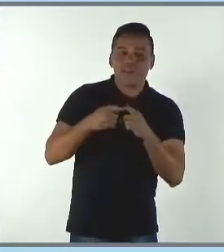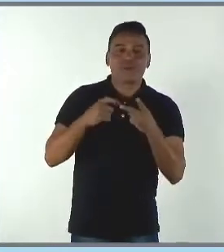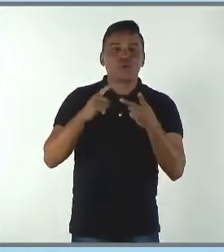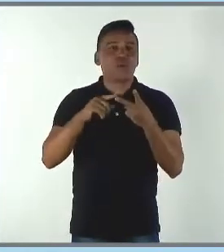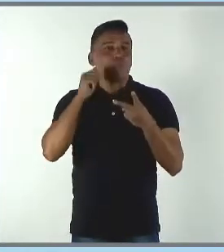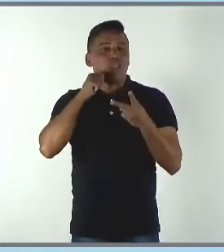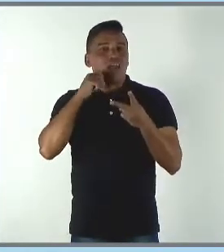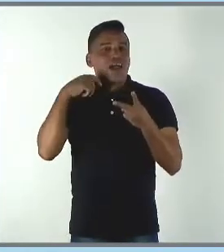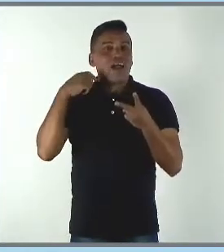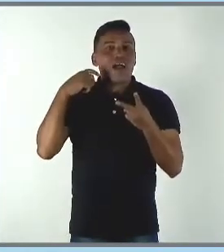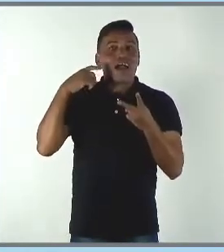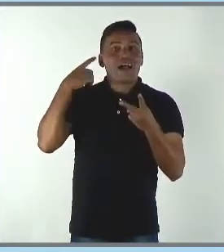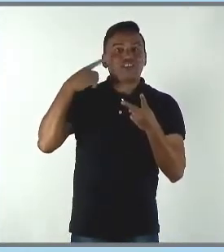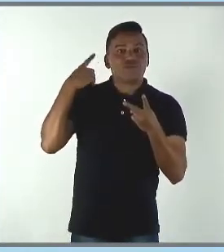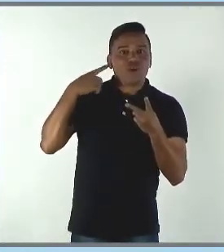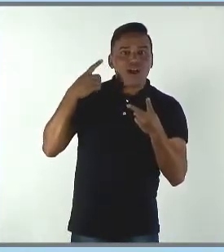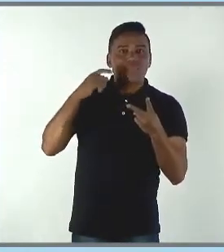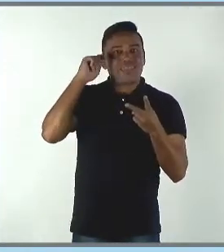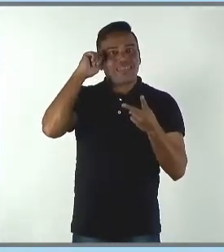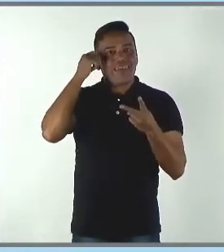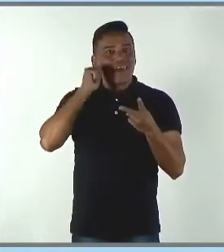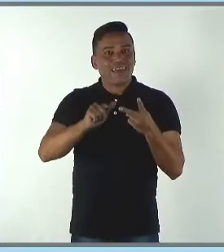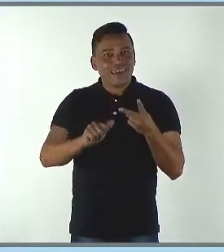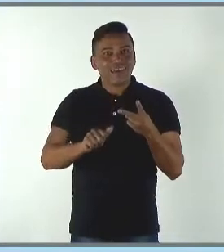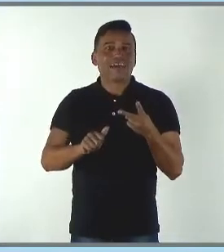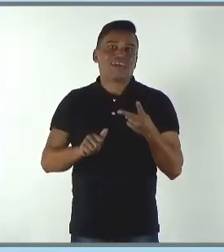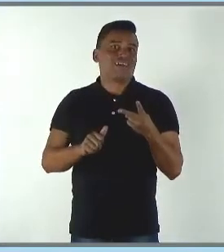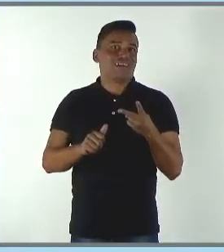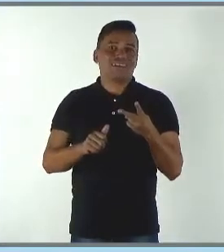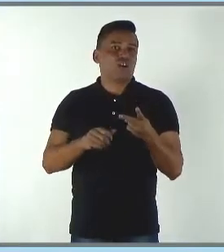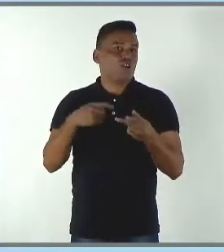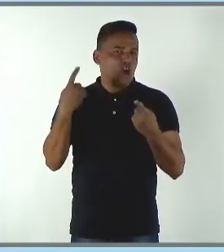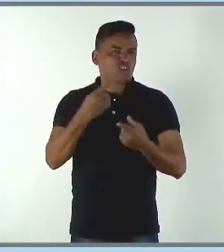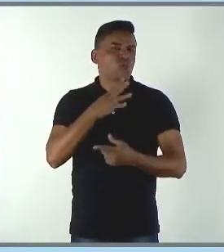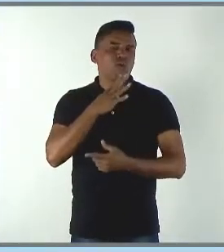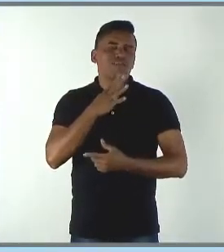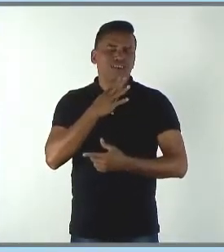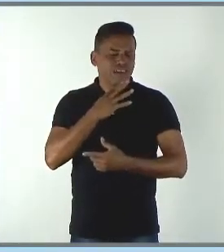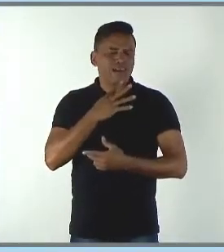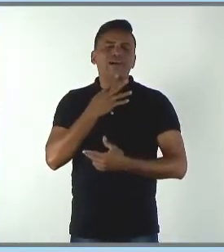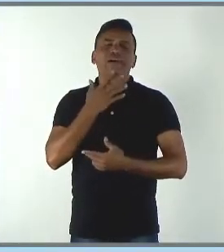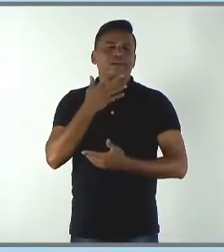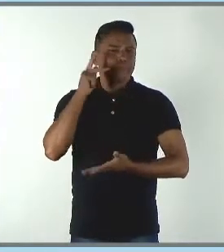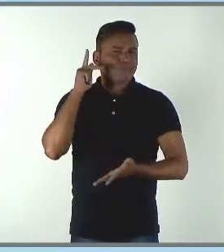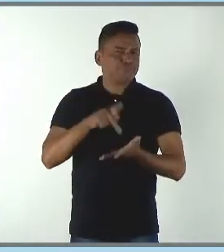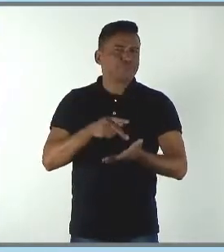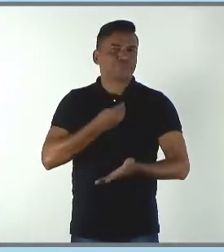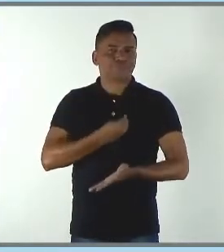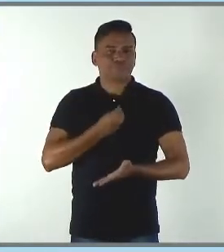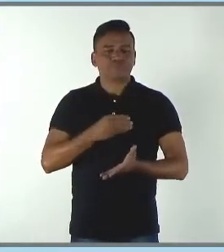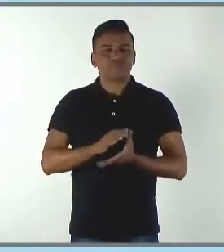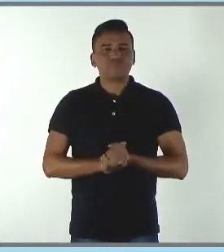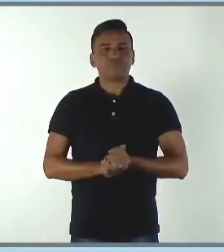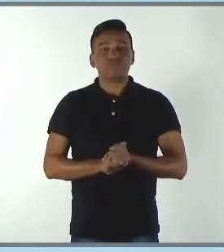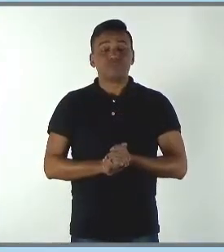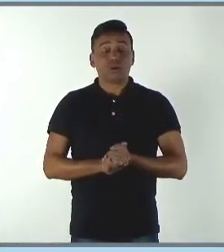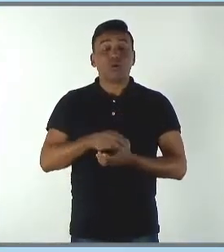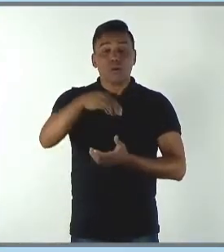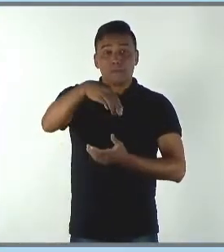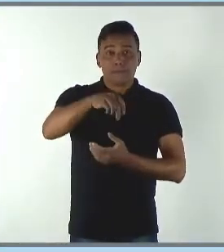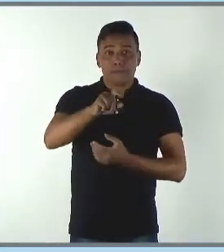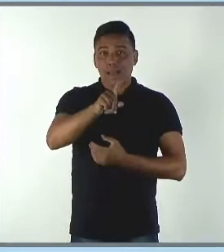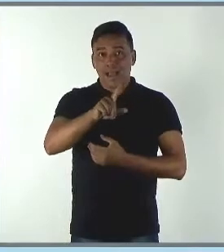editor negro, essa situação que já é bem conhecida de muitos de nós hoje, muito menos uma editora negra. Então, a Masa, assim como o Paula